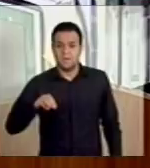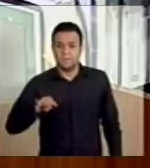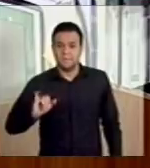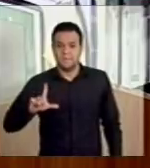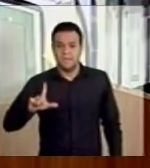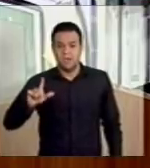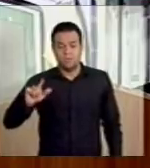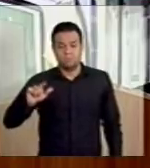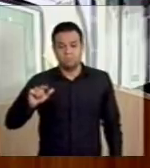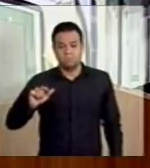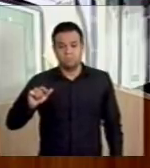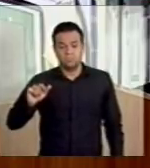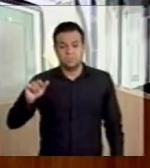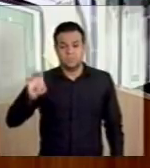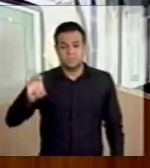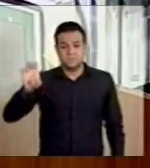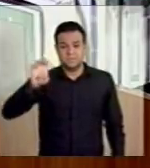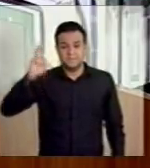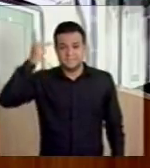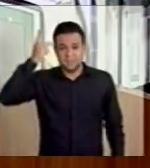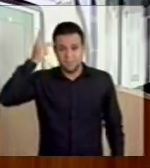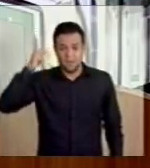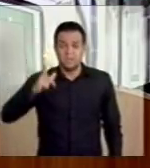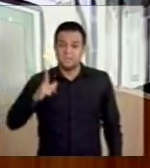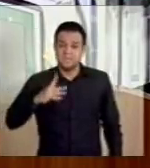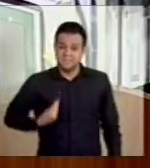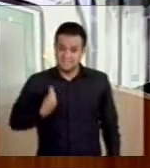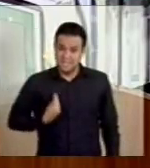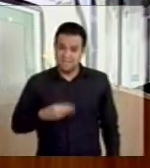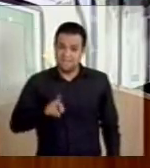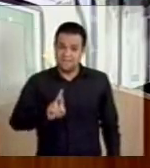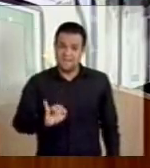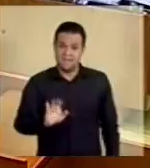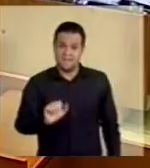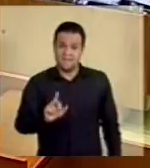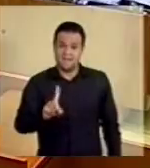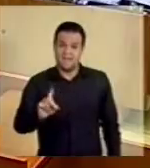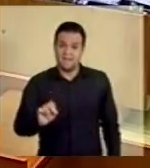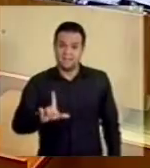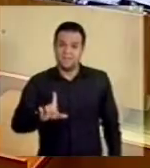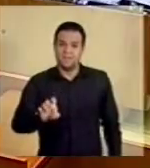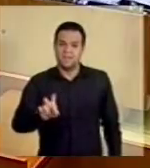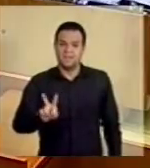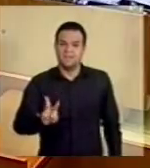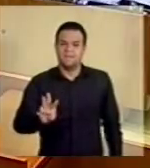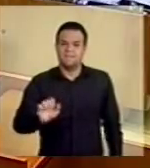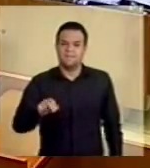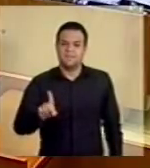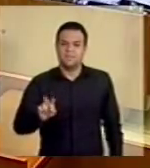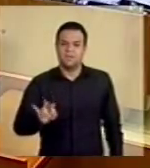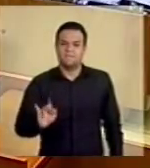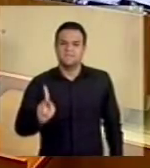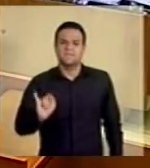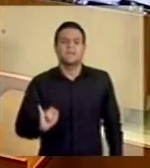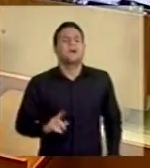que participou o eminente ministro Ricardo Lewandowski, um grande tribunal